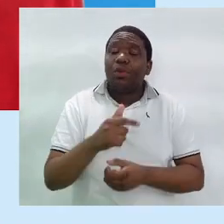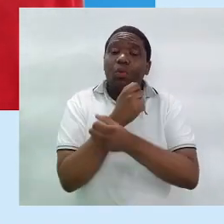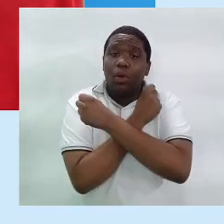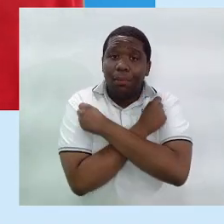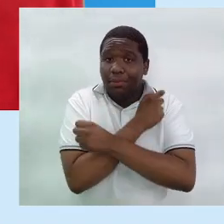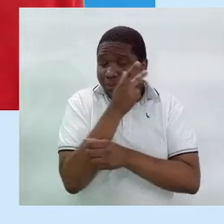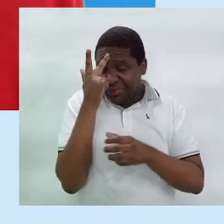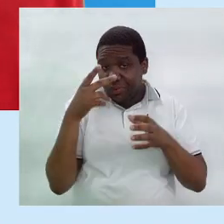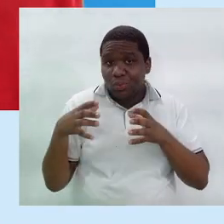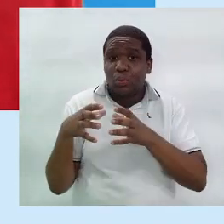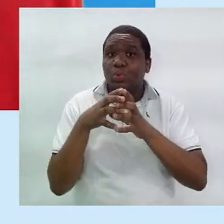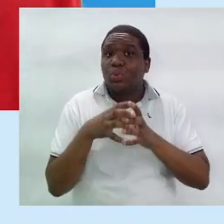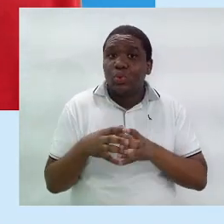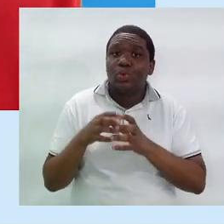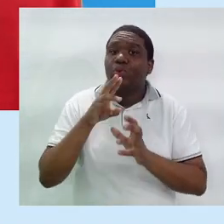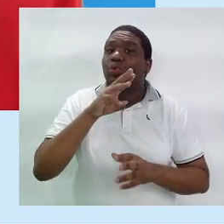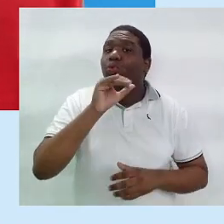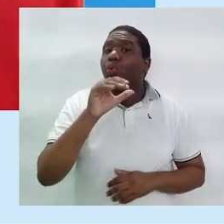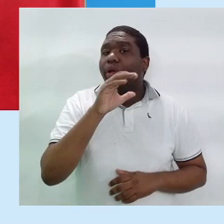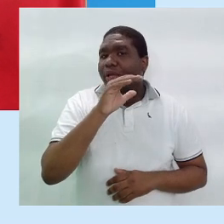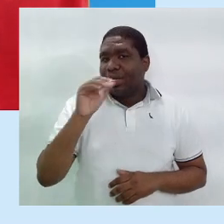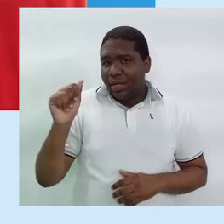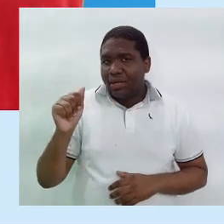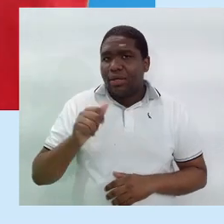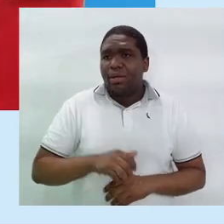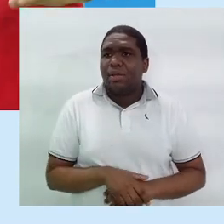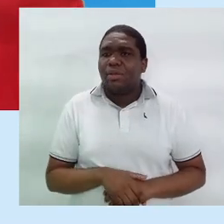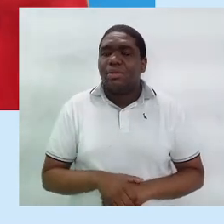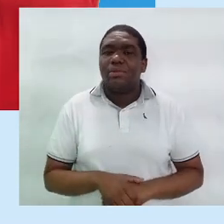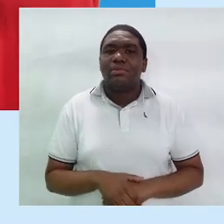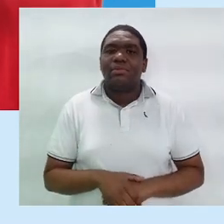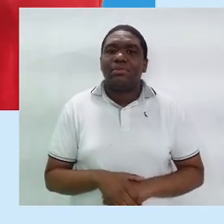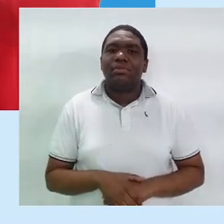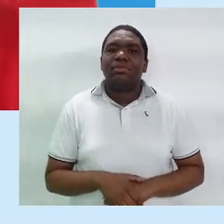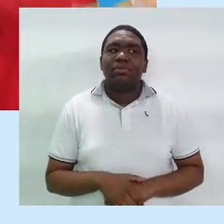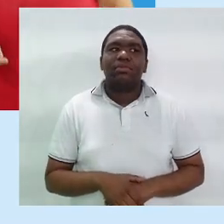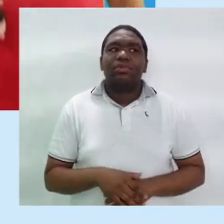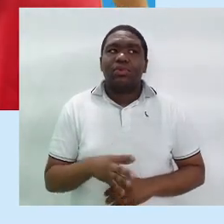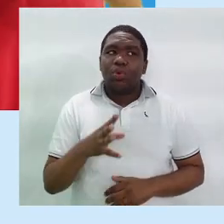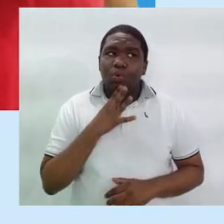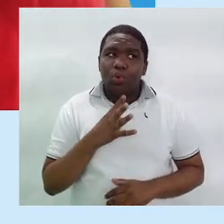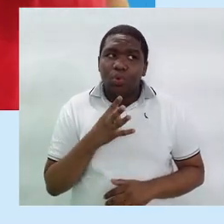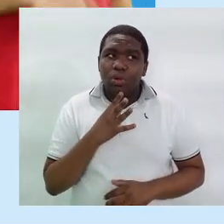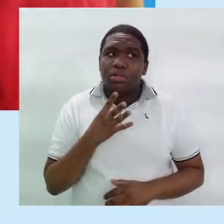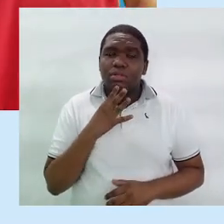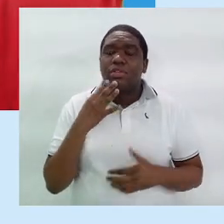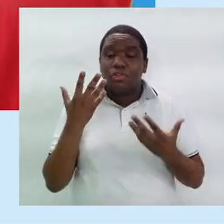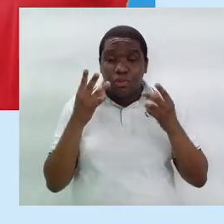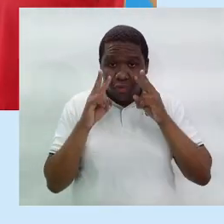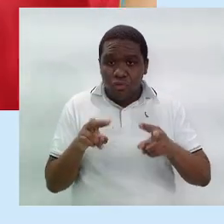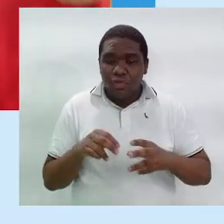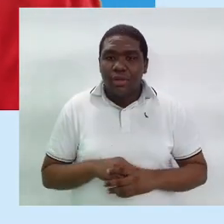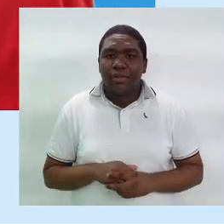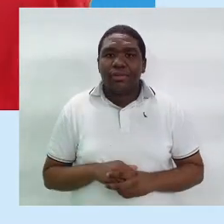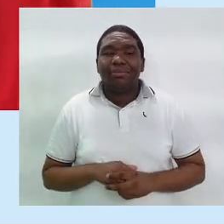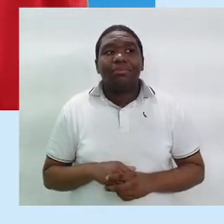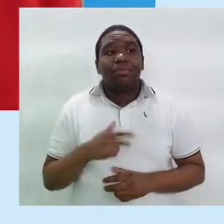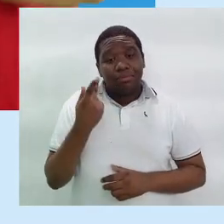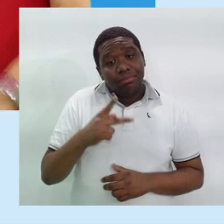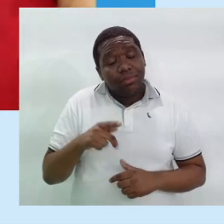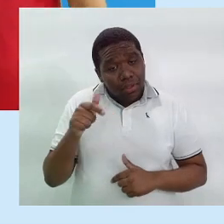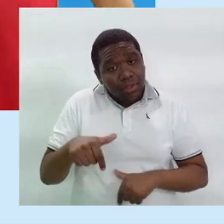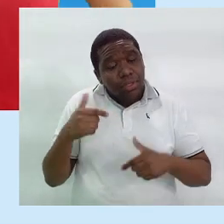toda a comunidade wicana, certo? Então fica esse conhecer. Vamos ver aqui. Aqui na